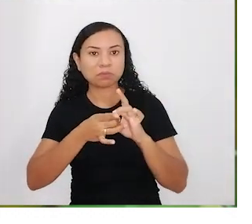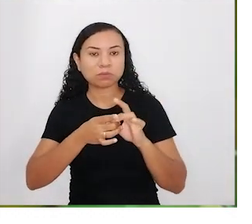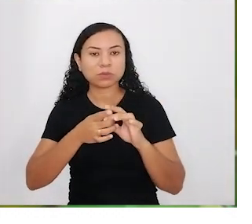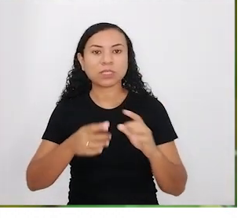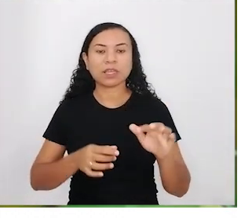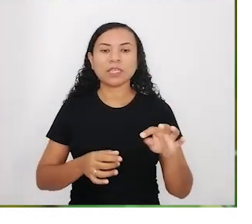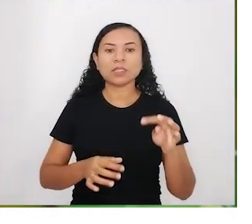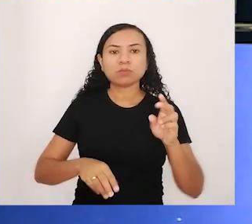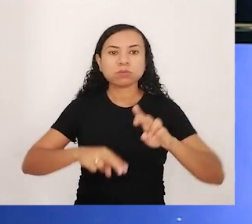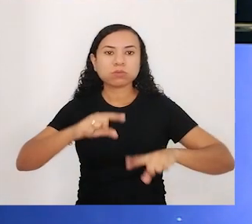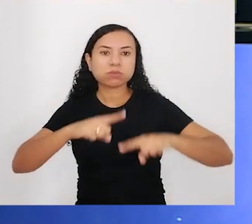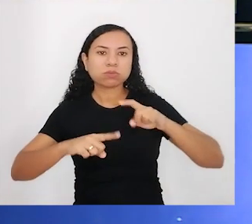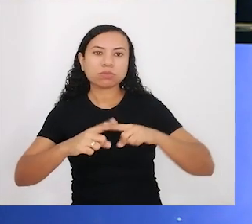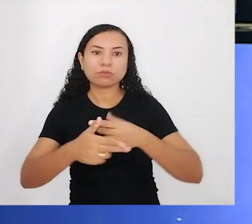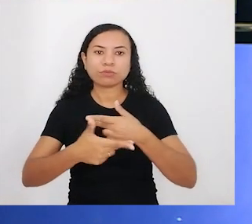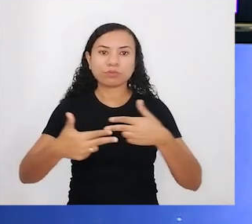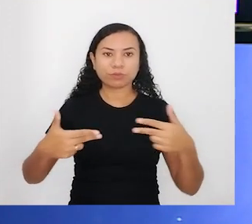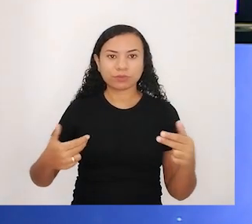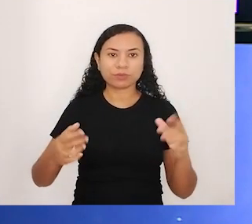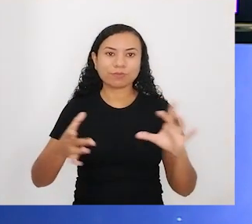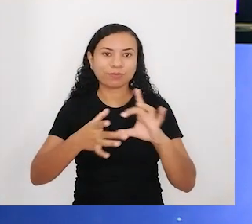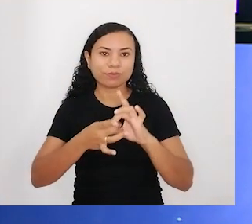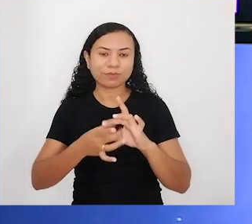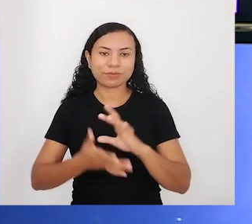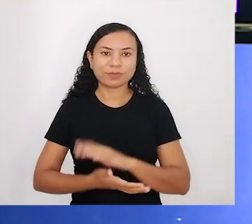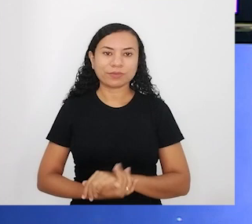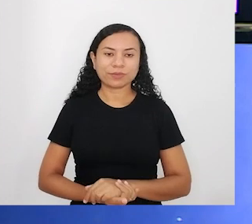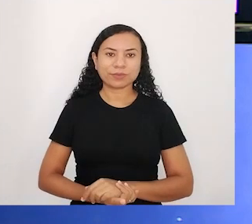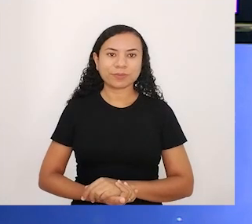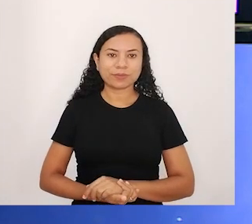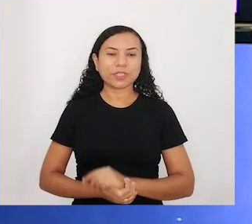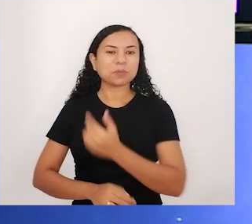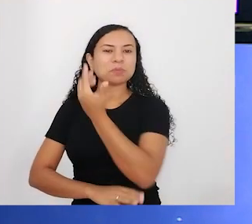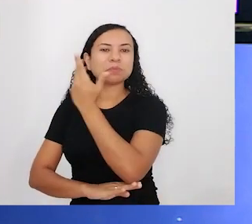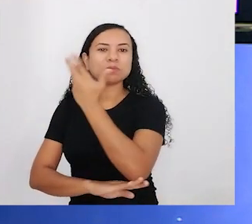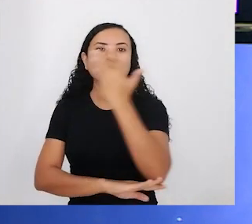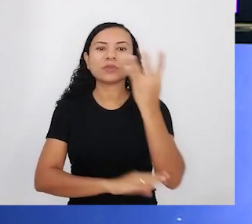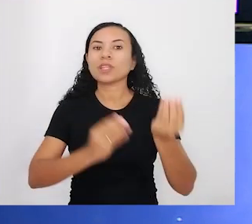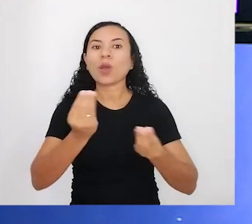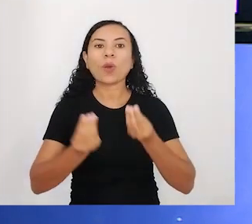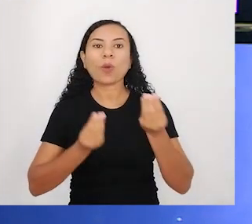da biotecnologia. E no meio ambiente?